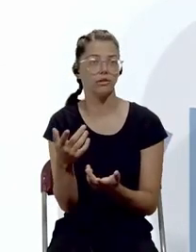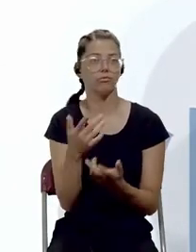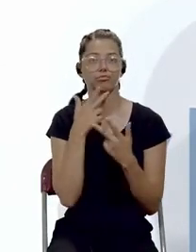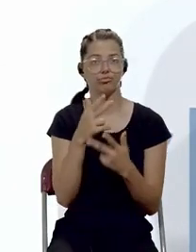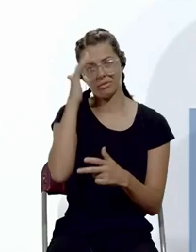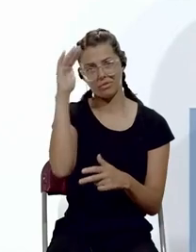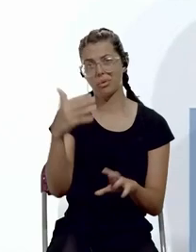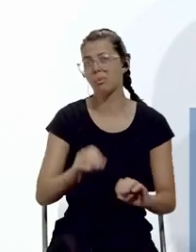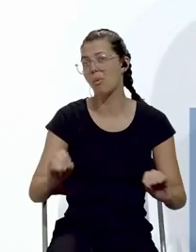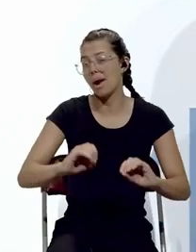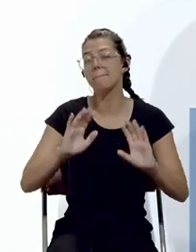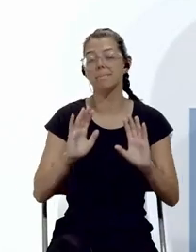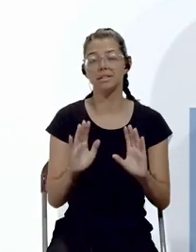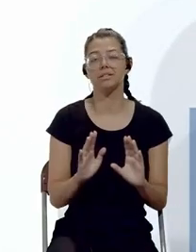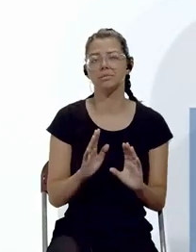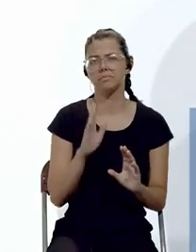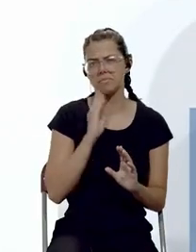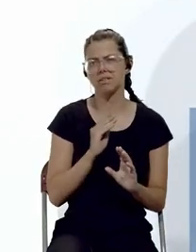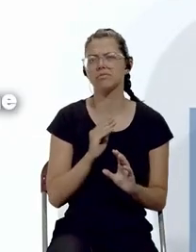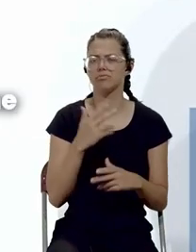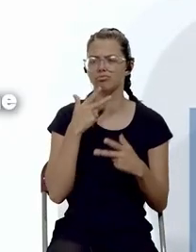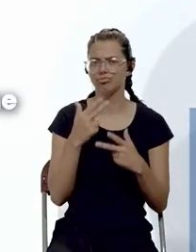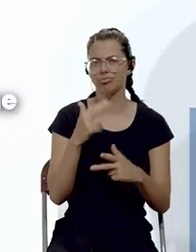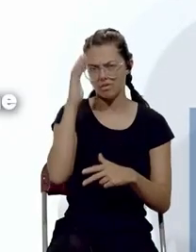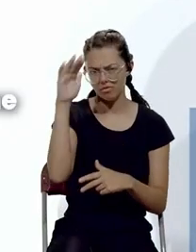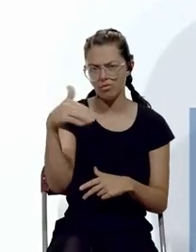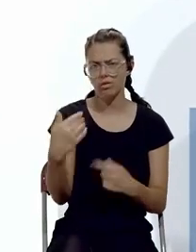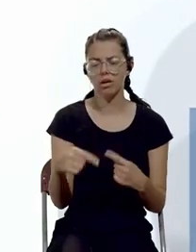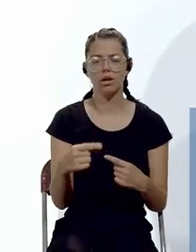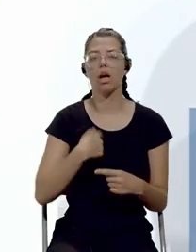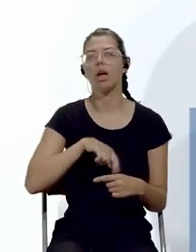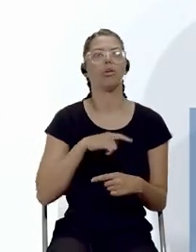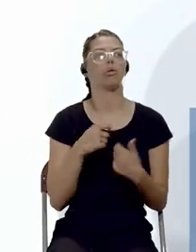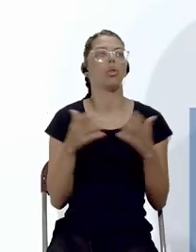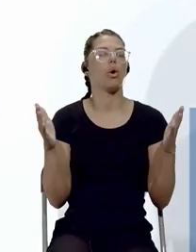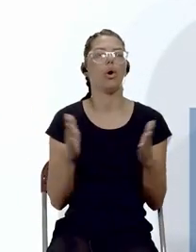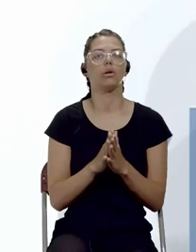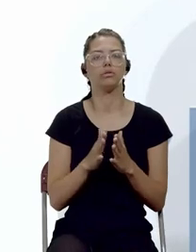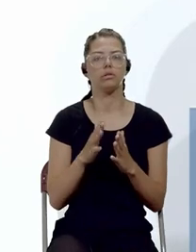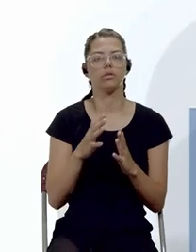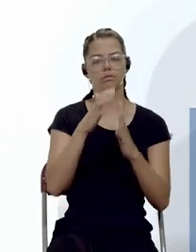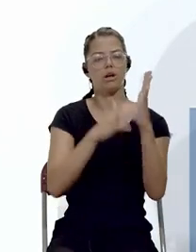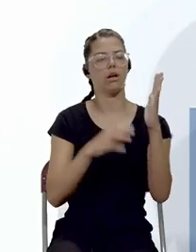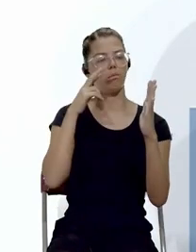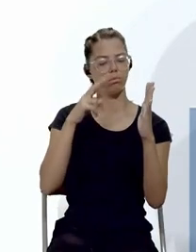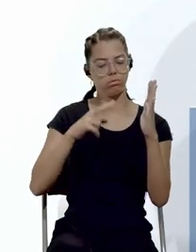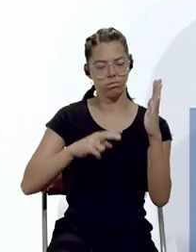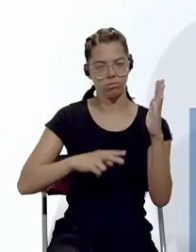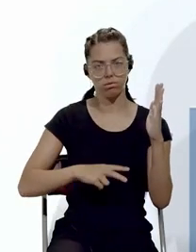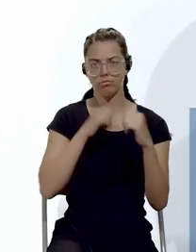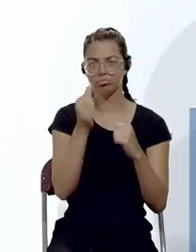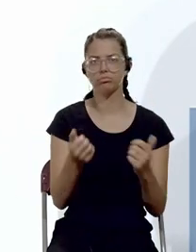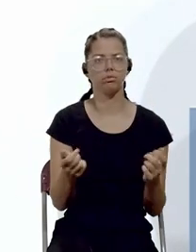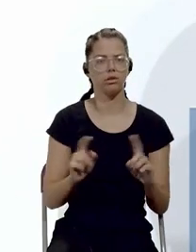para a crítica. Mas eu acho que há. Porque também não quero acreditar que nós vamos todos perder a capacidade de ler textos grandes, até porque, se isso